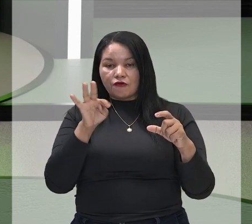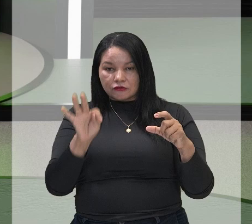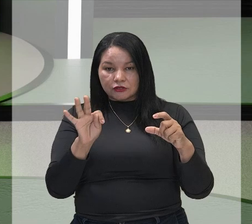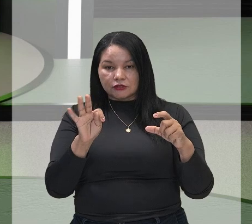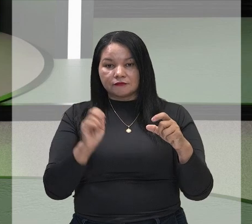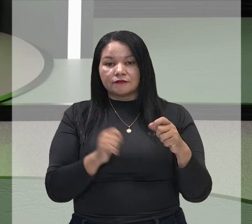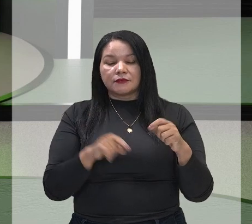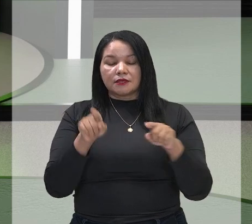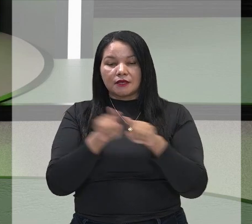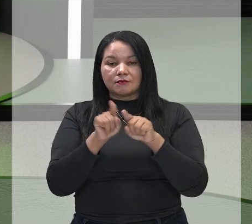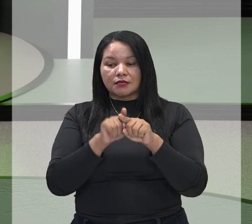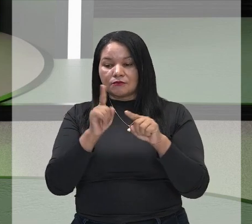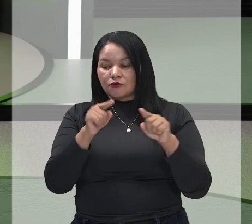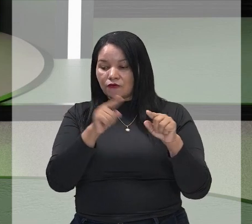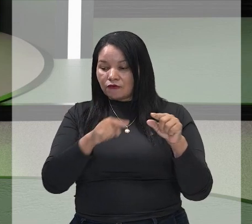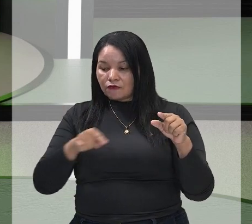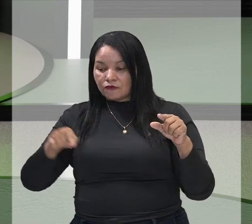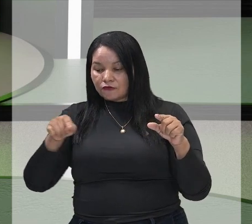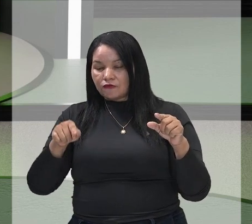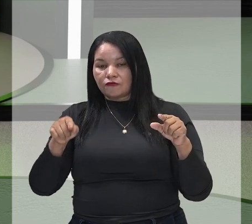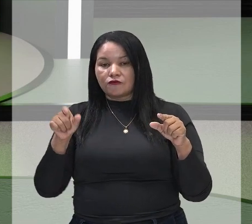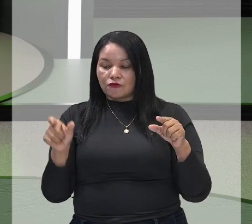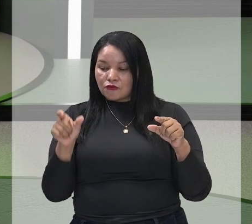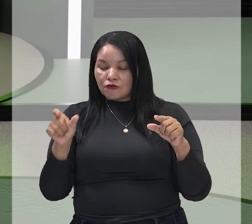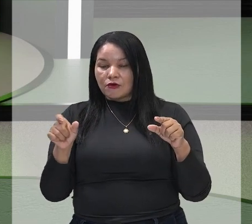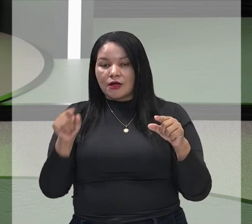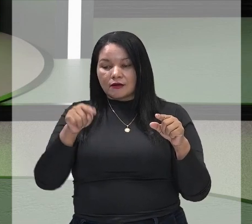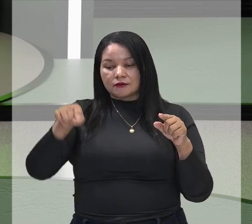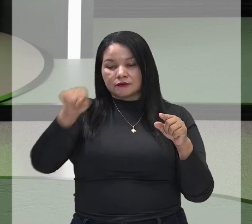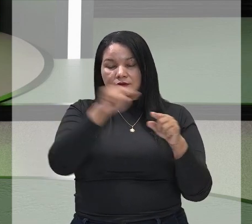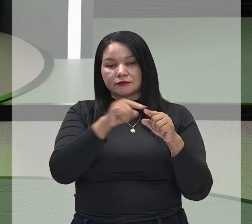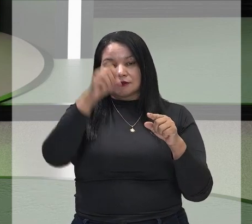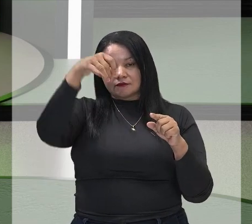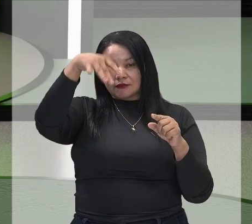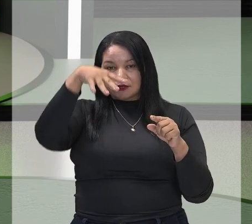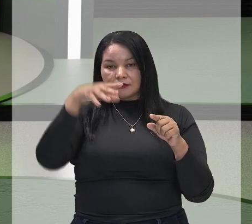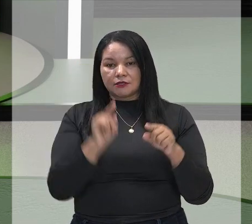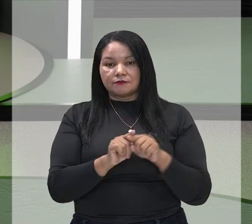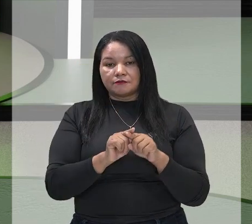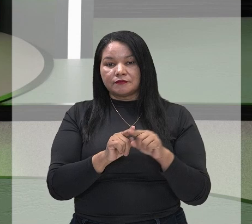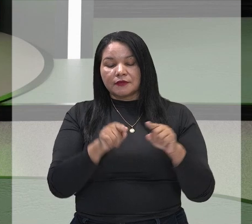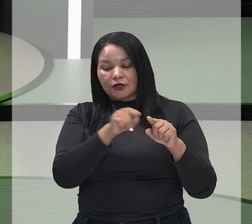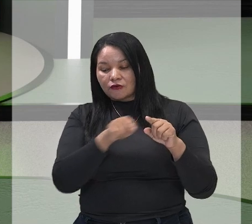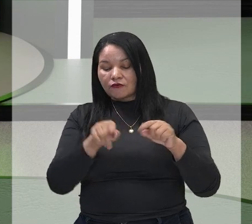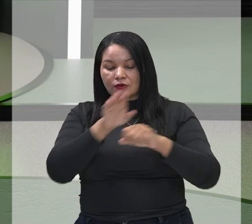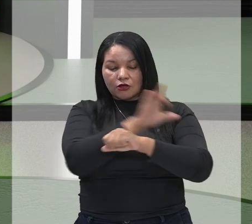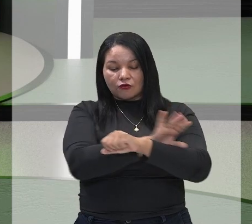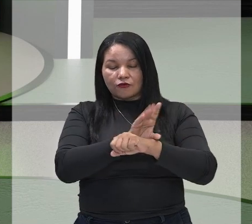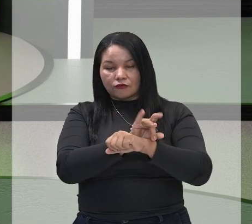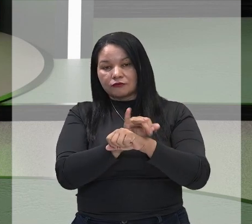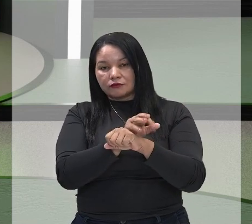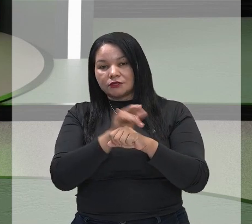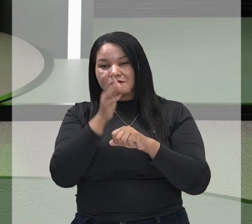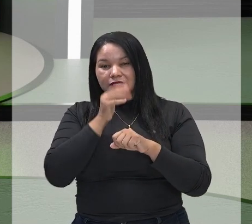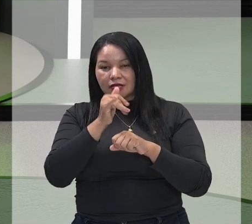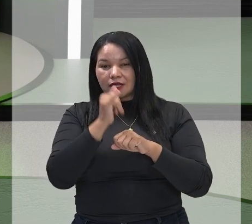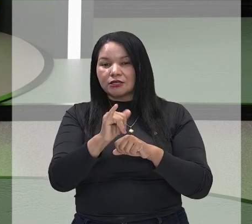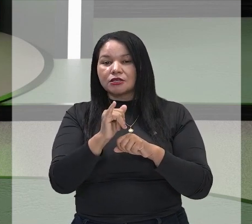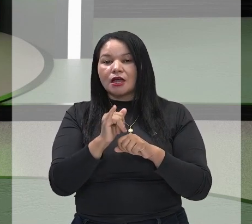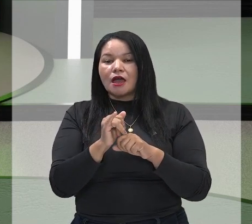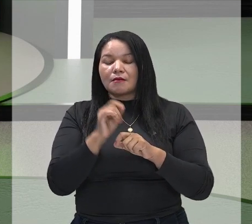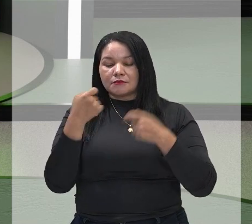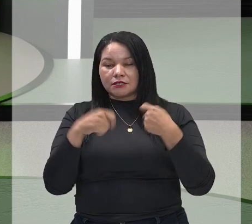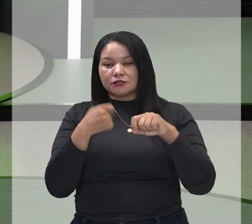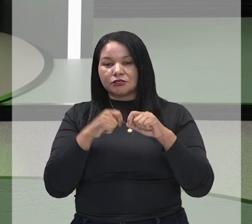né, que vai ser acesa quando a corrente elétrica chegar até ela. Para essa corrente elétrica chegar até a lâmpada, a gente precisa